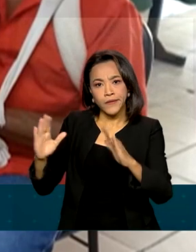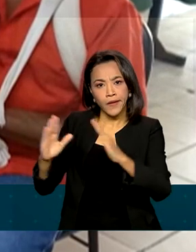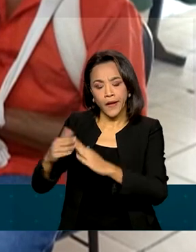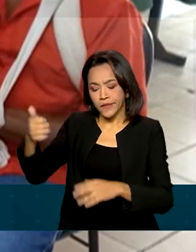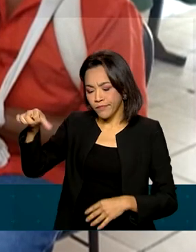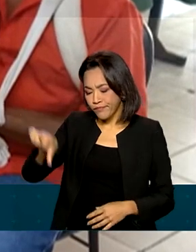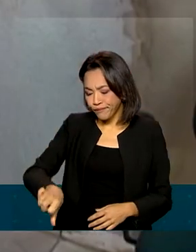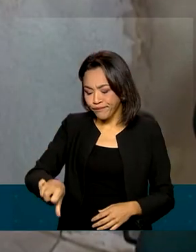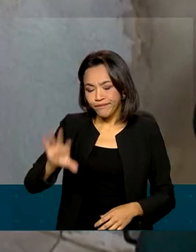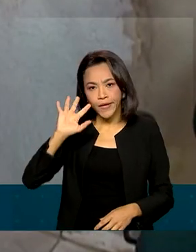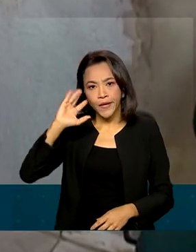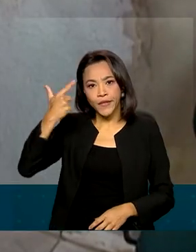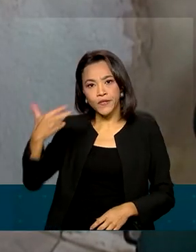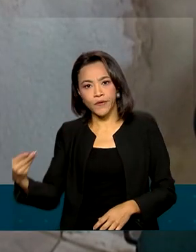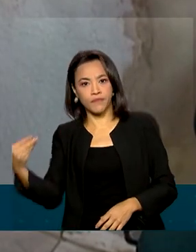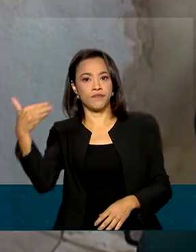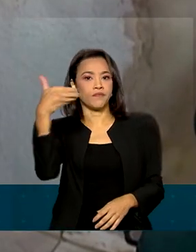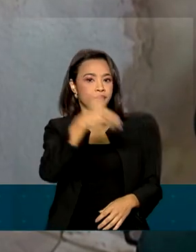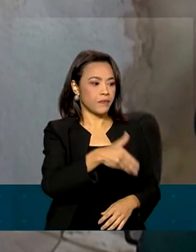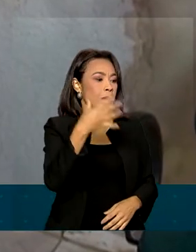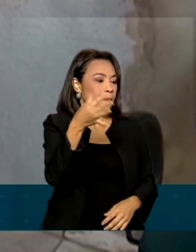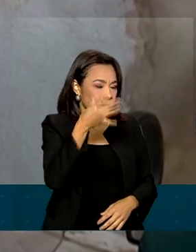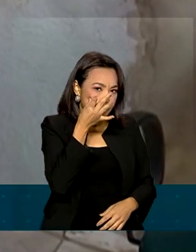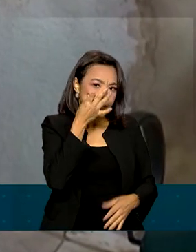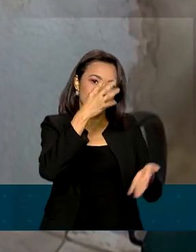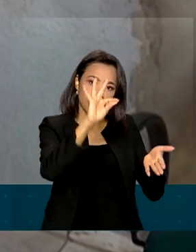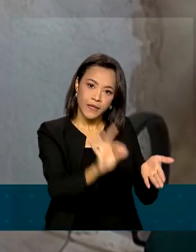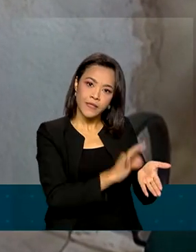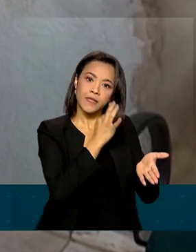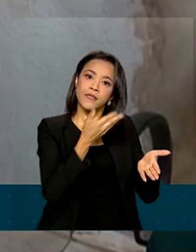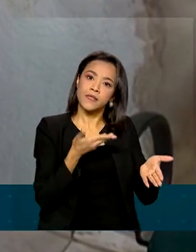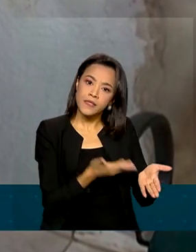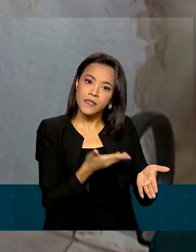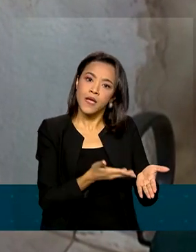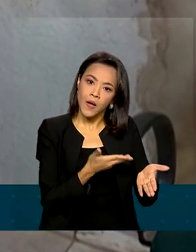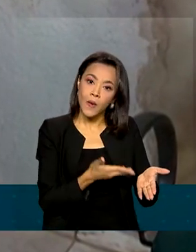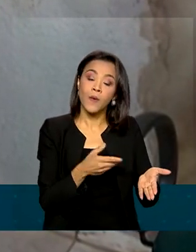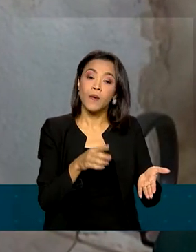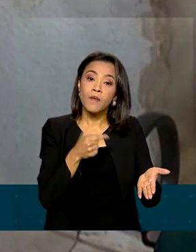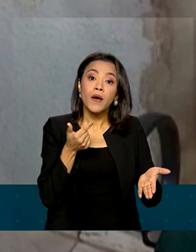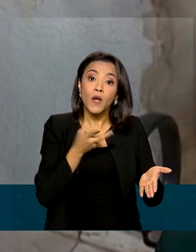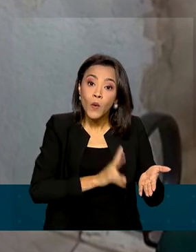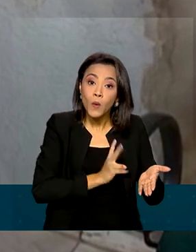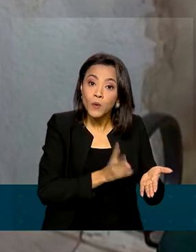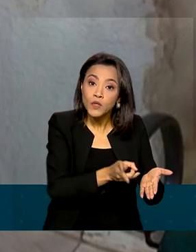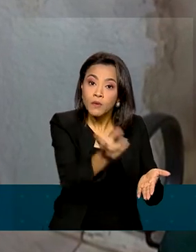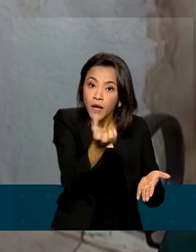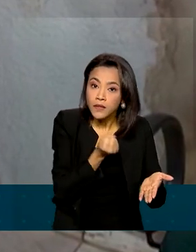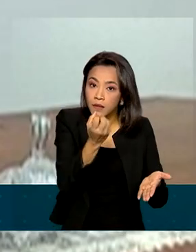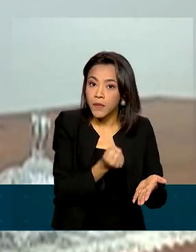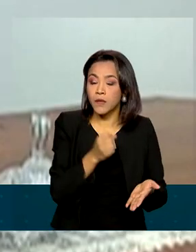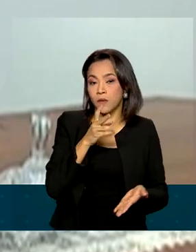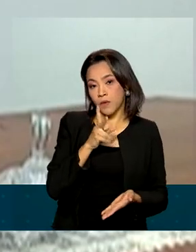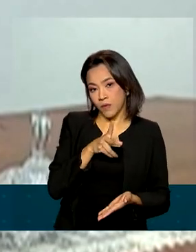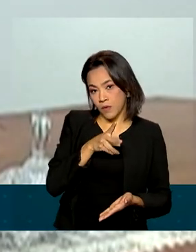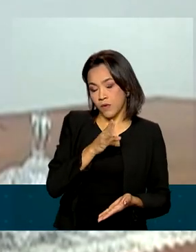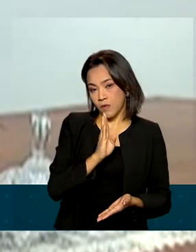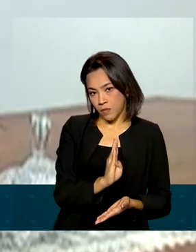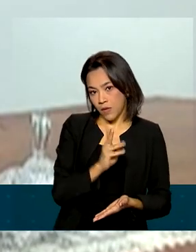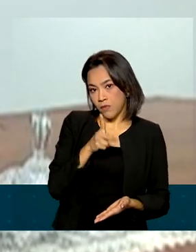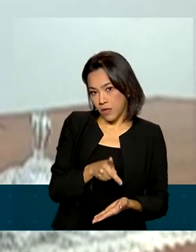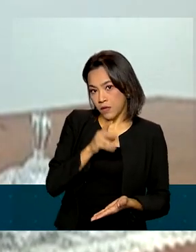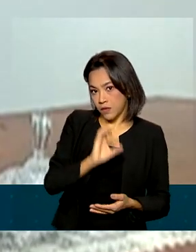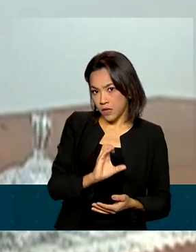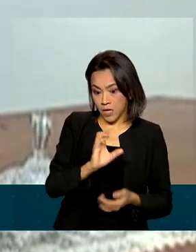ir pessoalmente fazer a inscrição do cadastro único para garantir a continuidade do benefício o pagamento